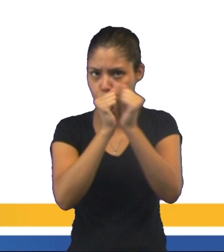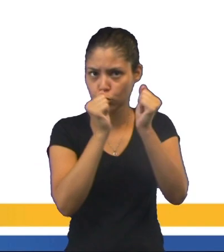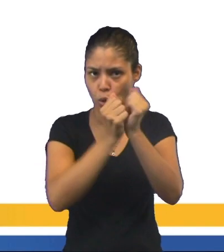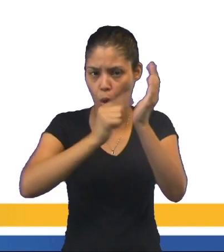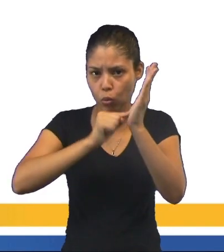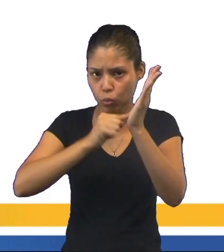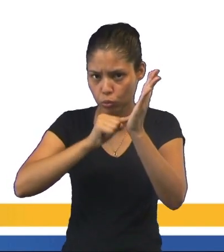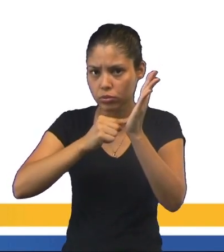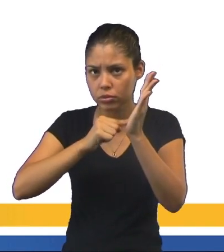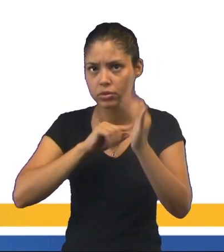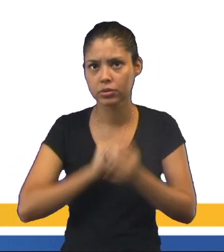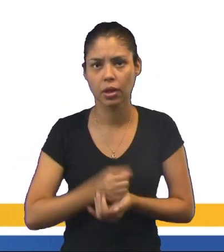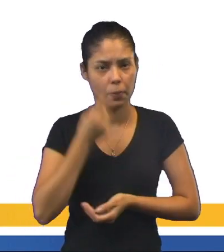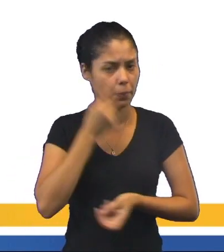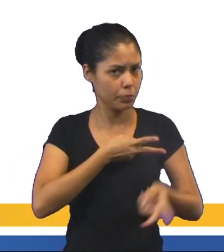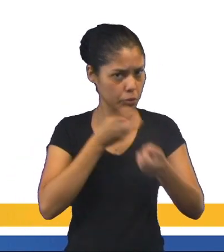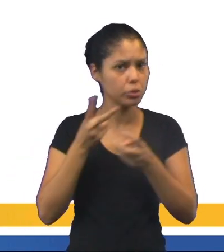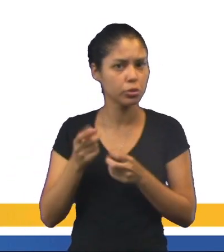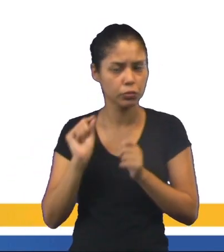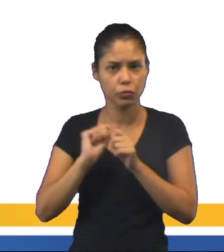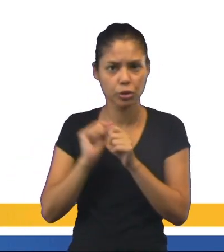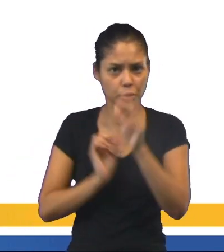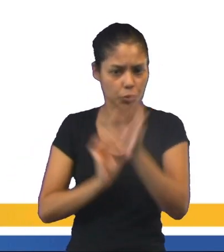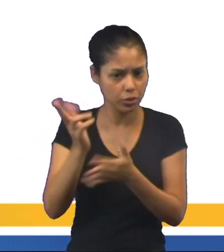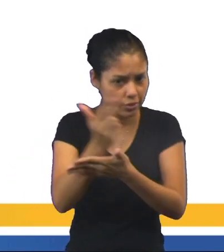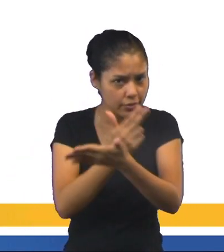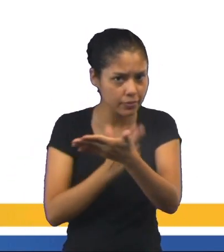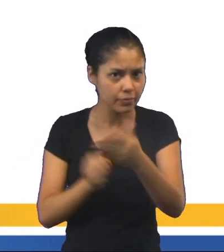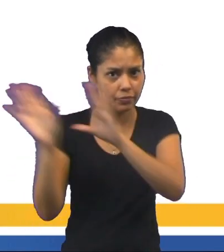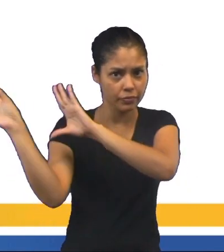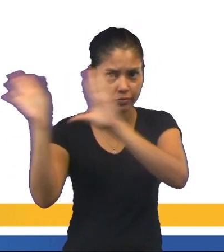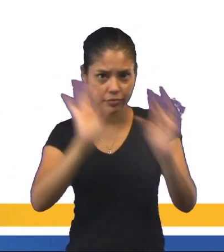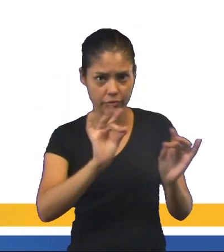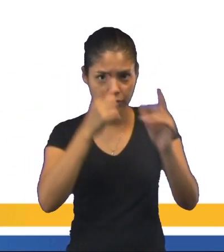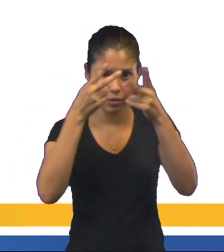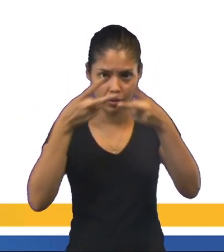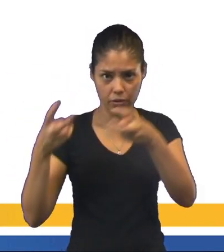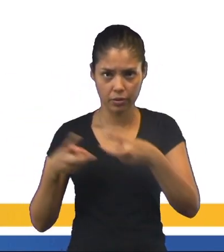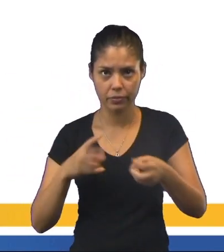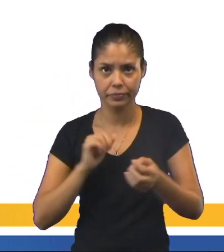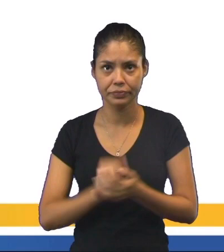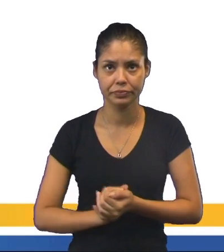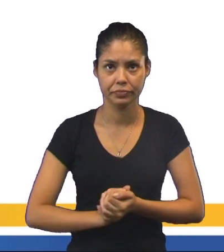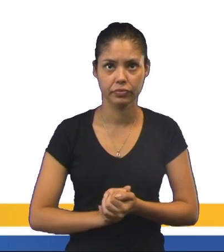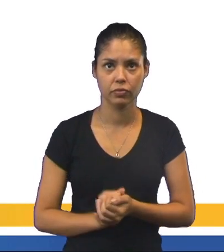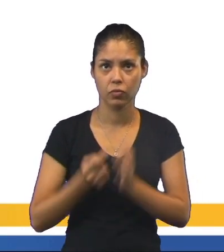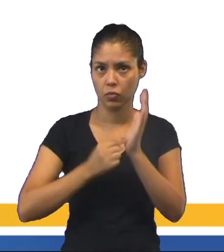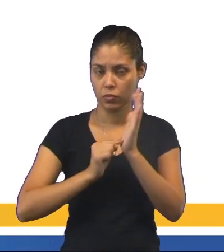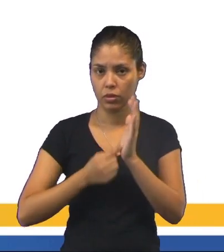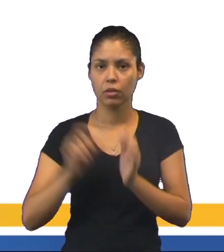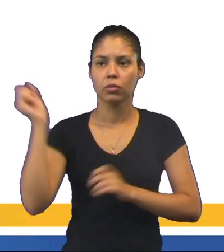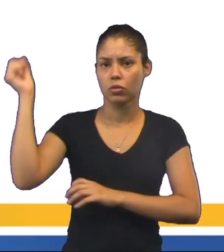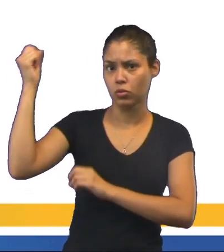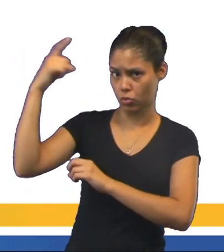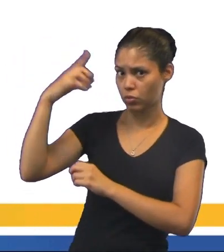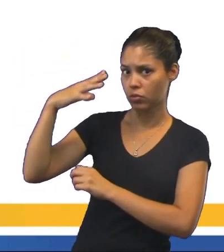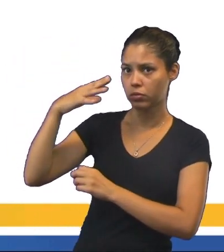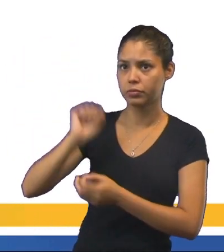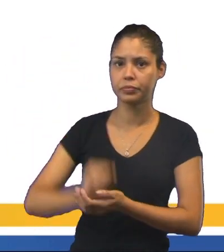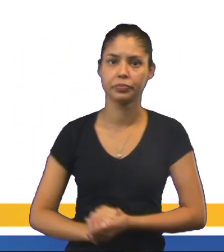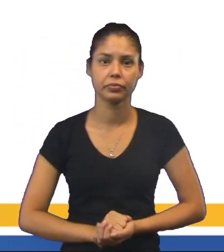pontos luminosos? Você conseguiria formar desenho através de observar os pontos